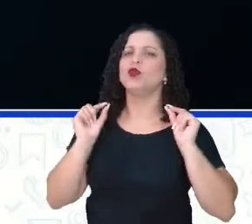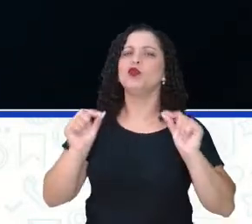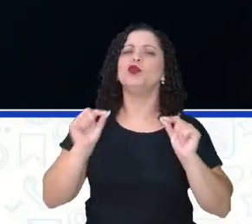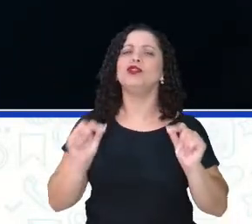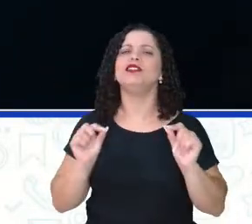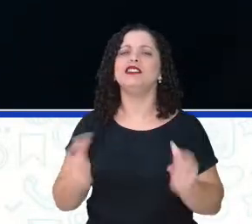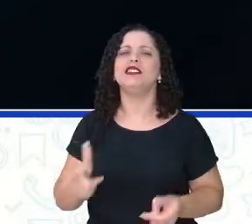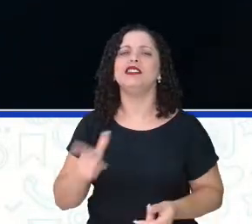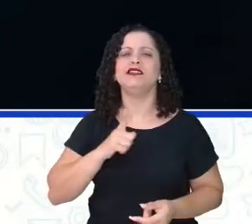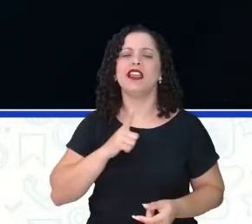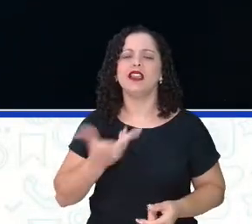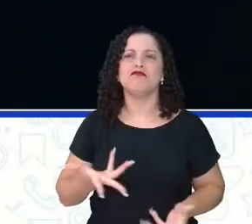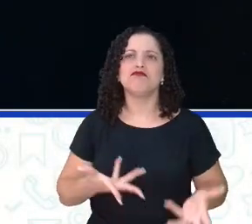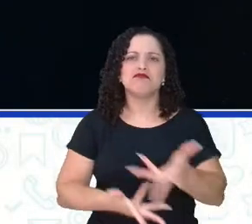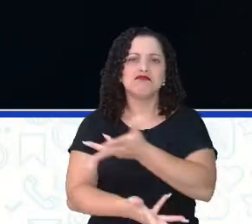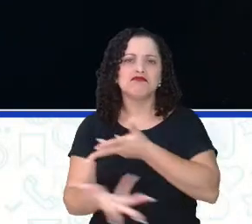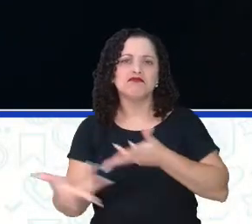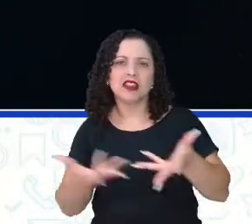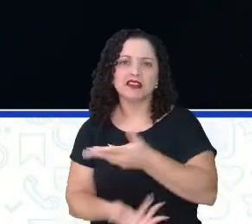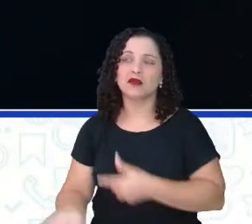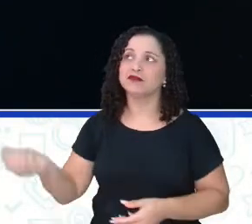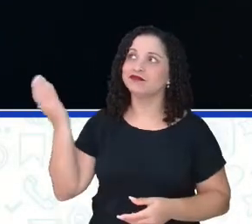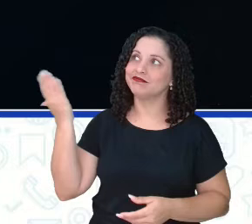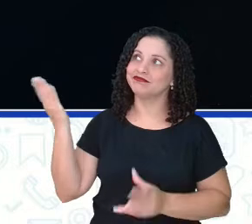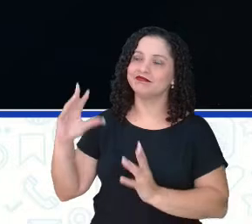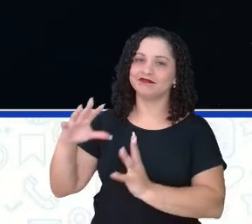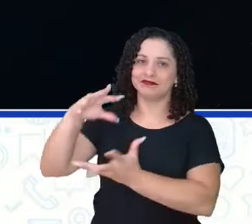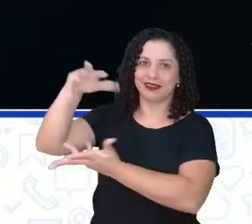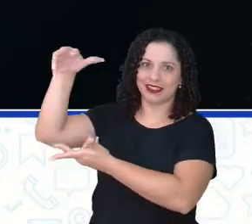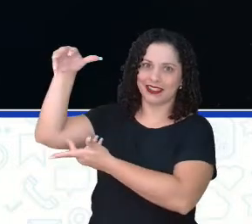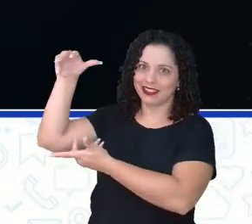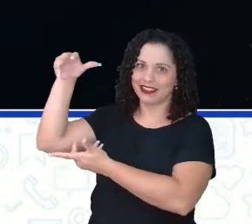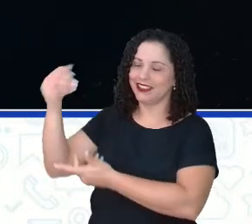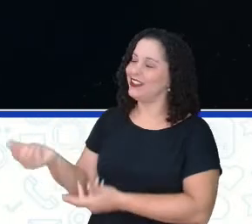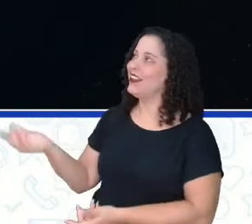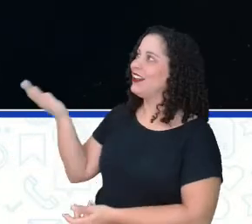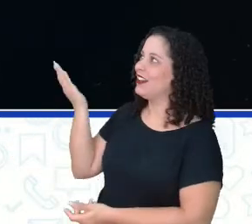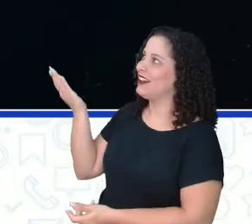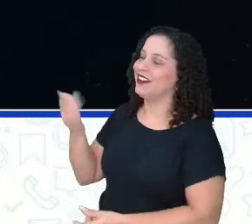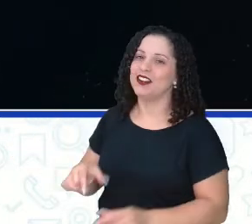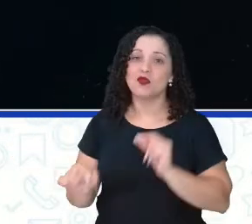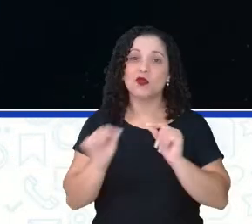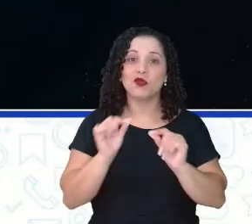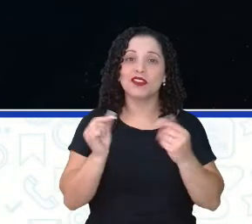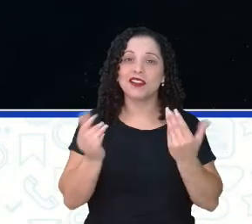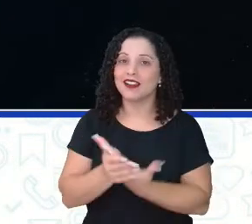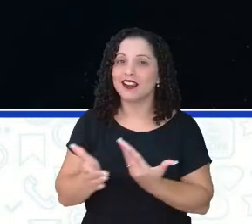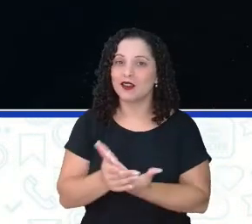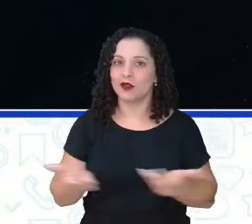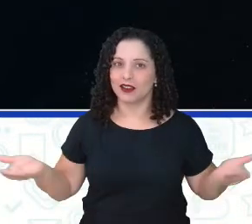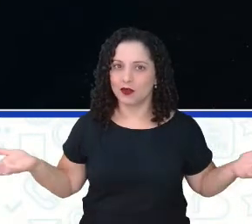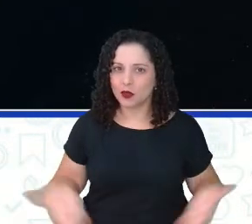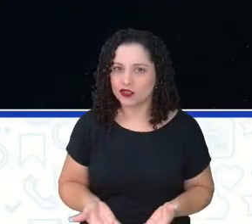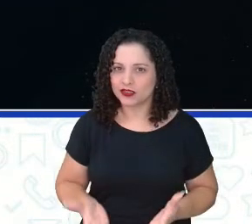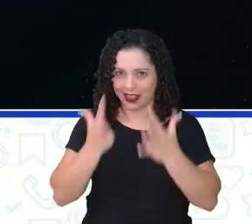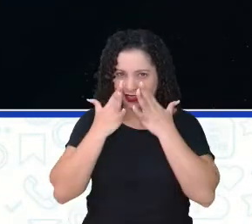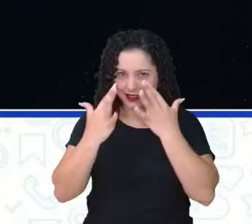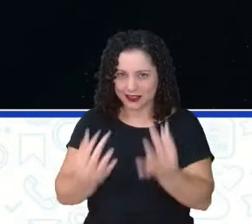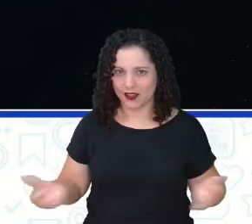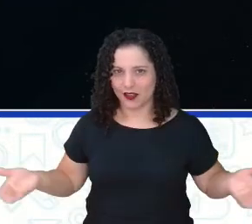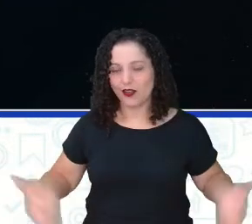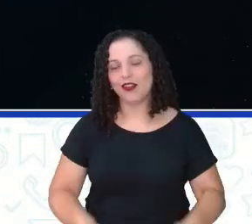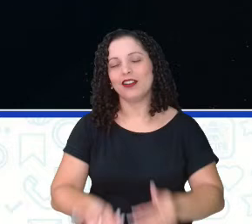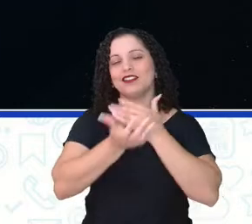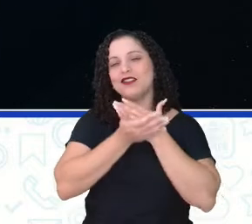que é que eu tenho aí para falar em relação a ele? O que é que nós vamos ver nessa aula? Então, todos atentos, que a gente vai